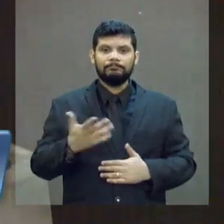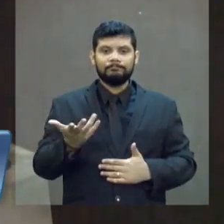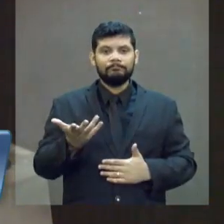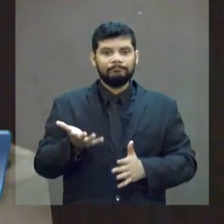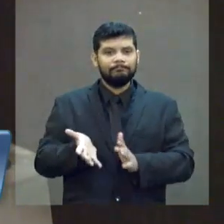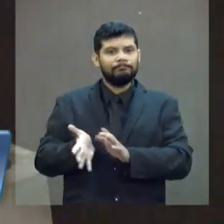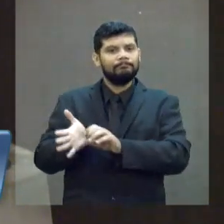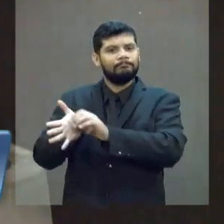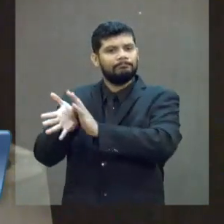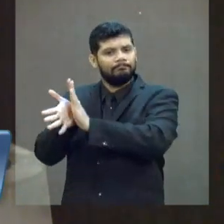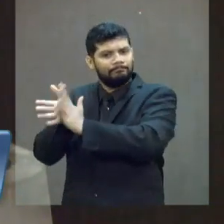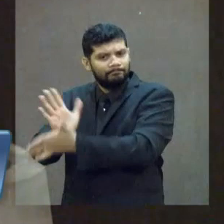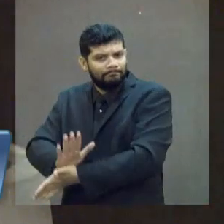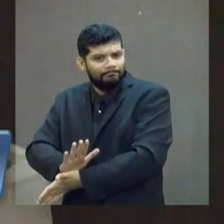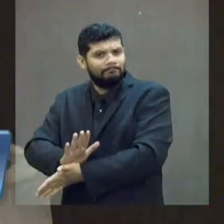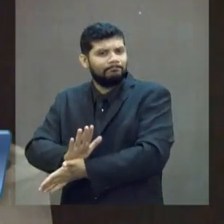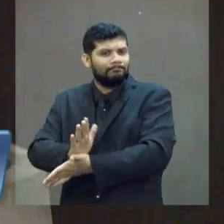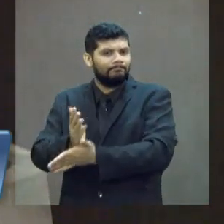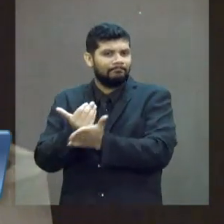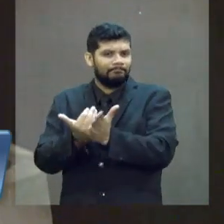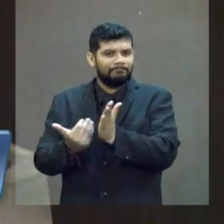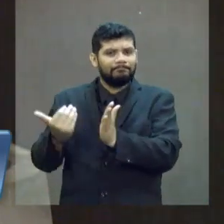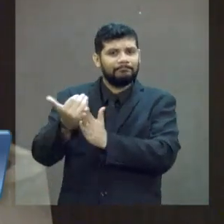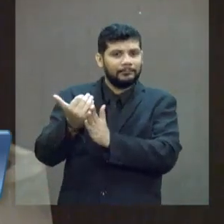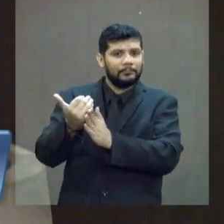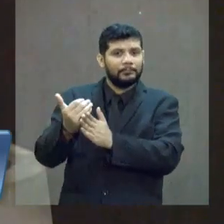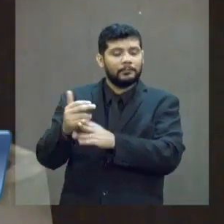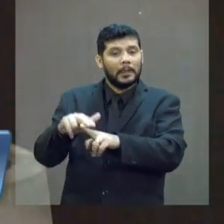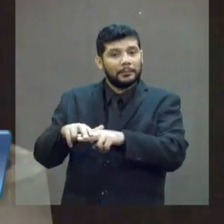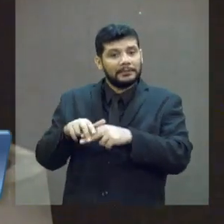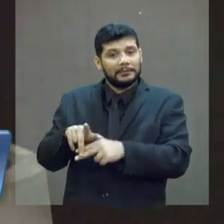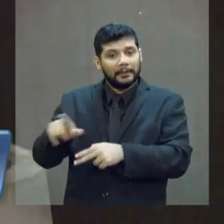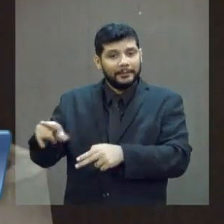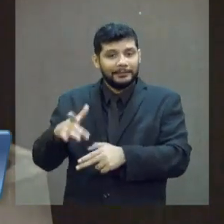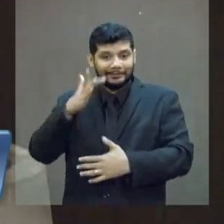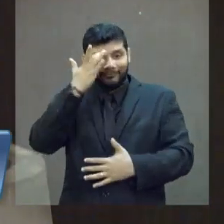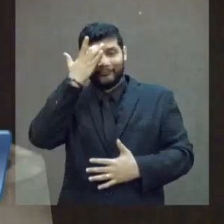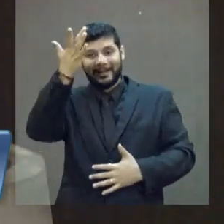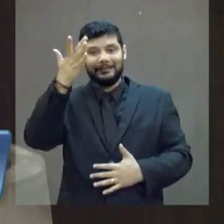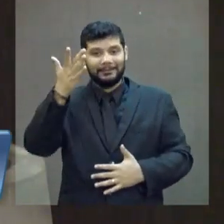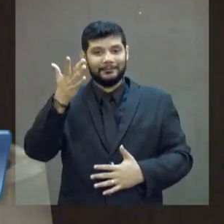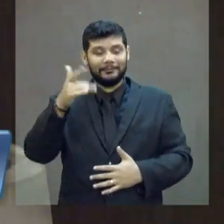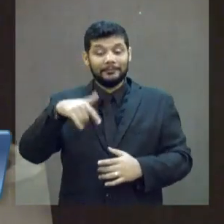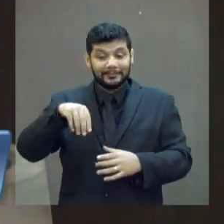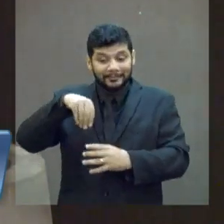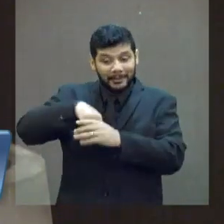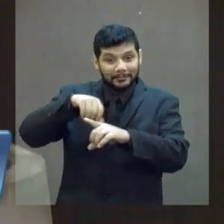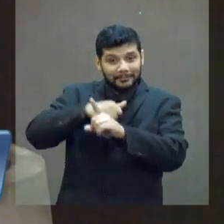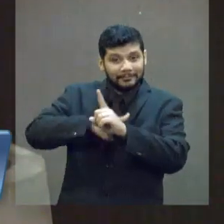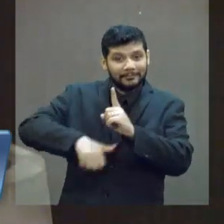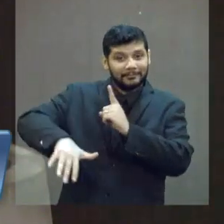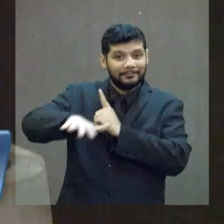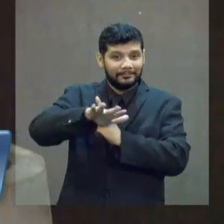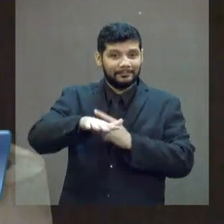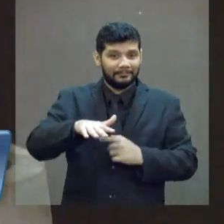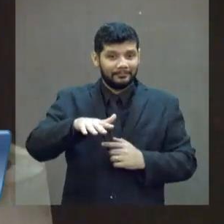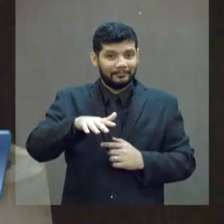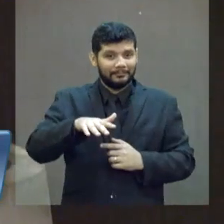opressões e que, lamentavelmente, acaba vulnerabilizando, inclusive, nesta sociedade, que é uma sociedade